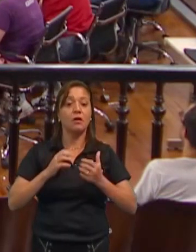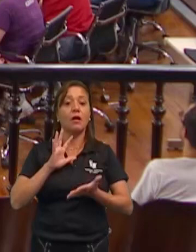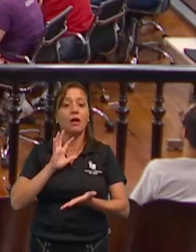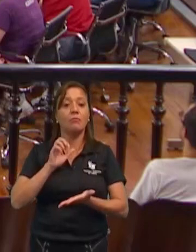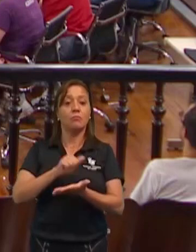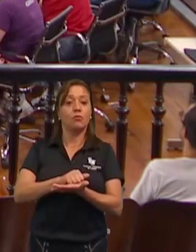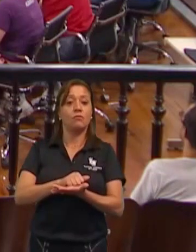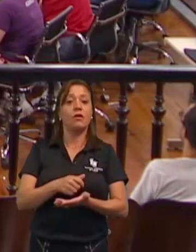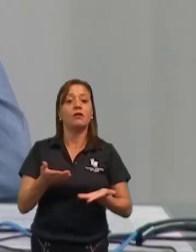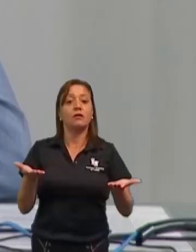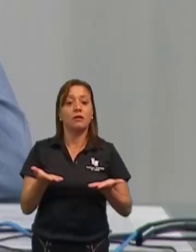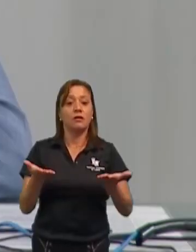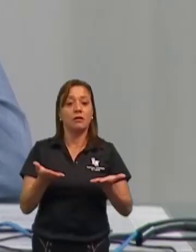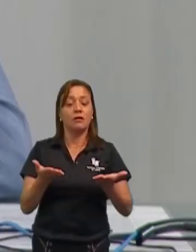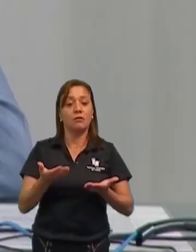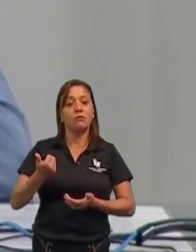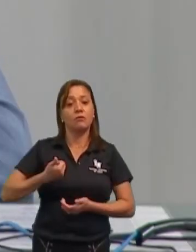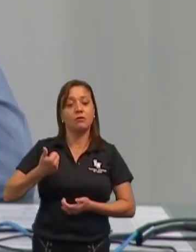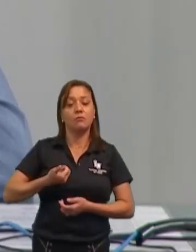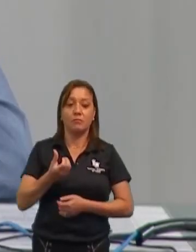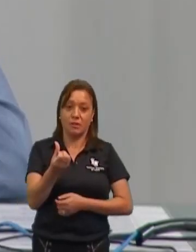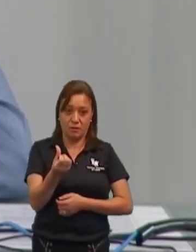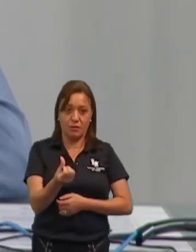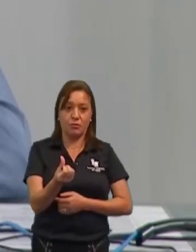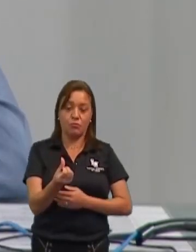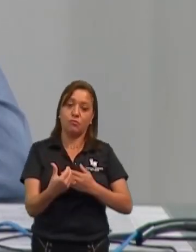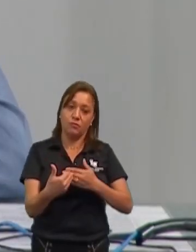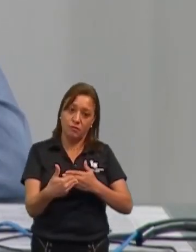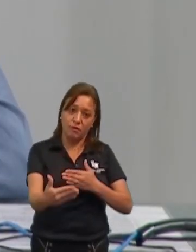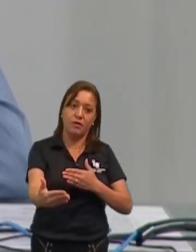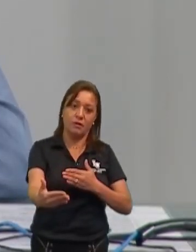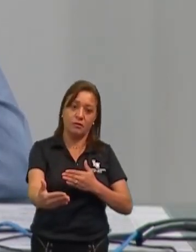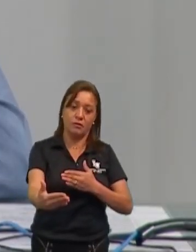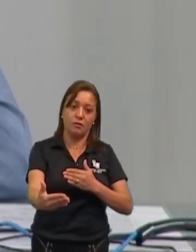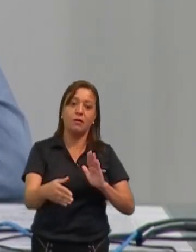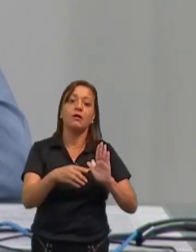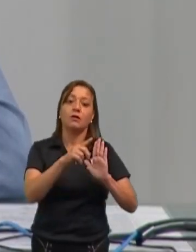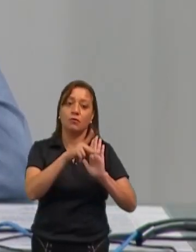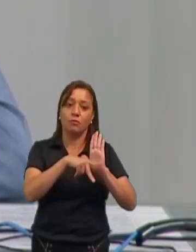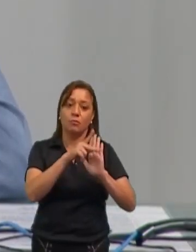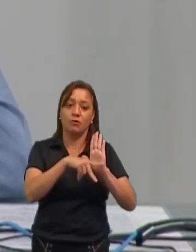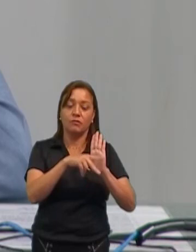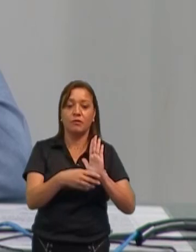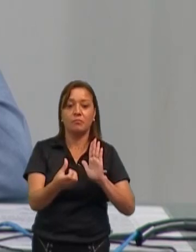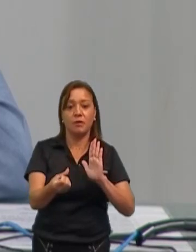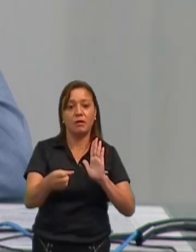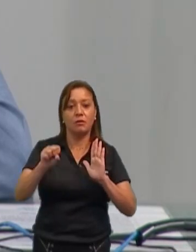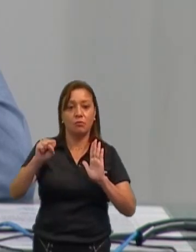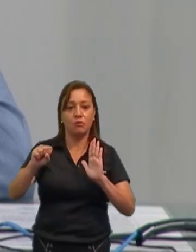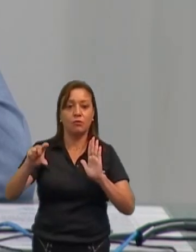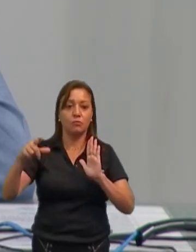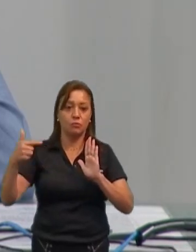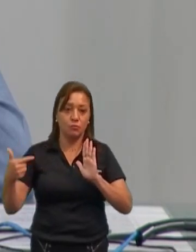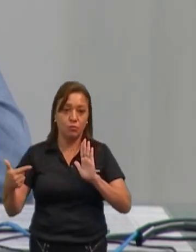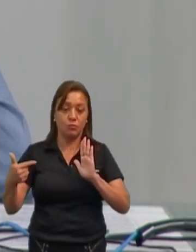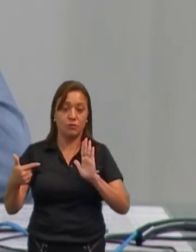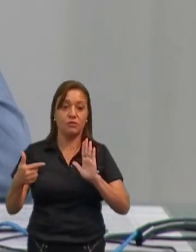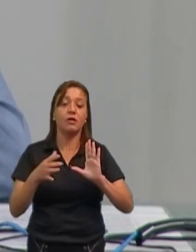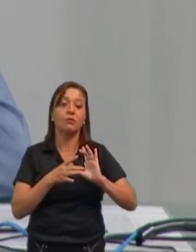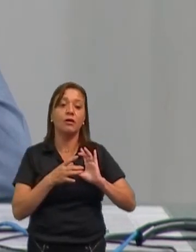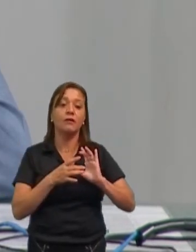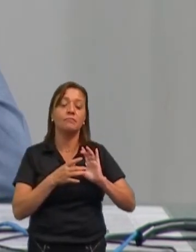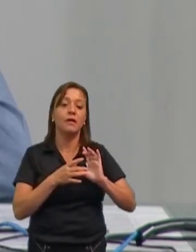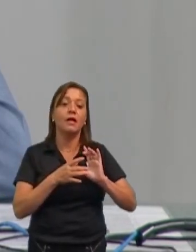sim o número 612 em sua primeira discussão. Processo 8862-2021 dispõe sobre a equiparação da licença maternidade